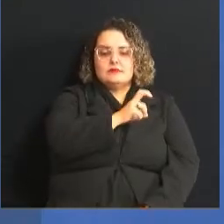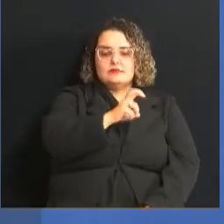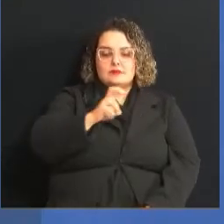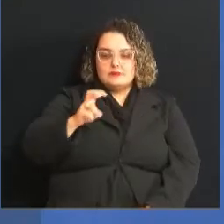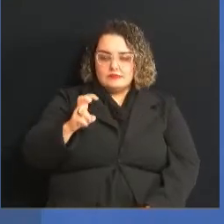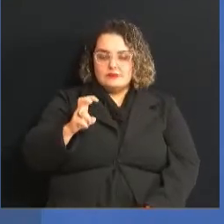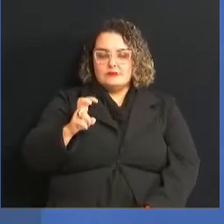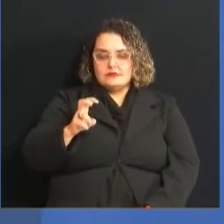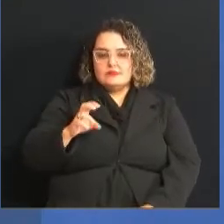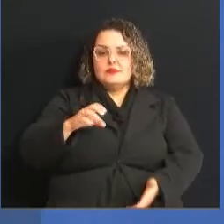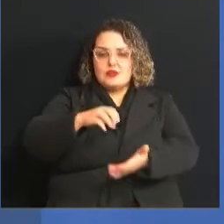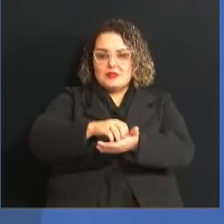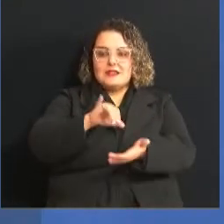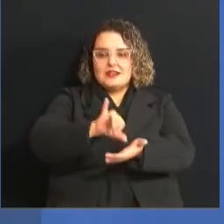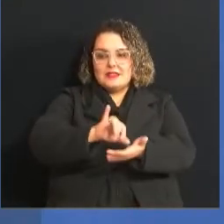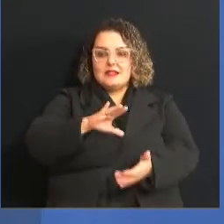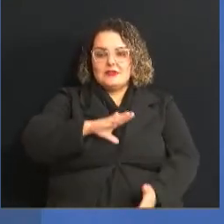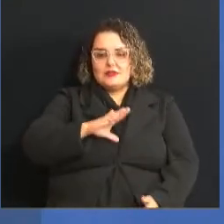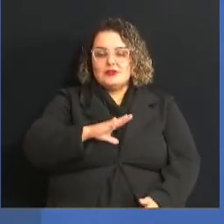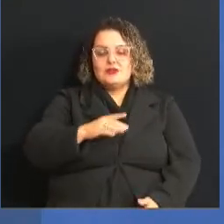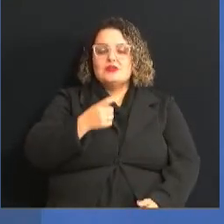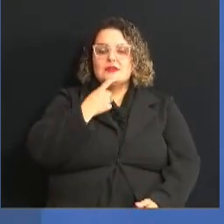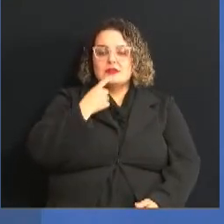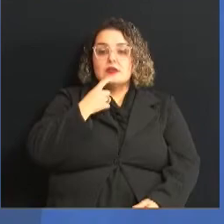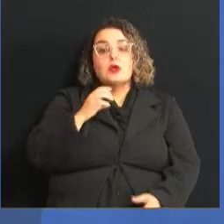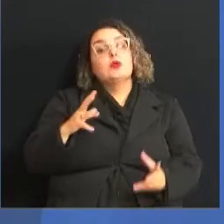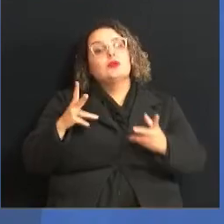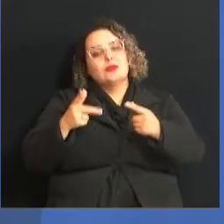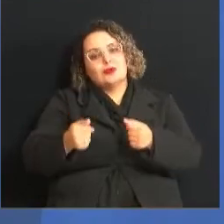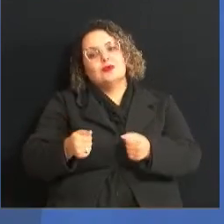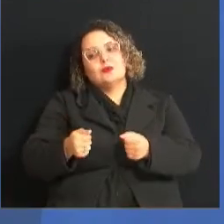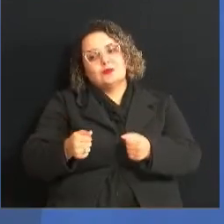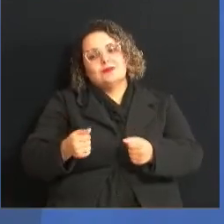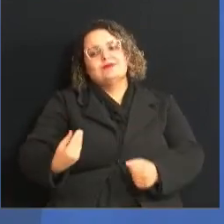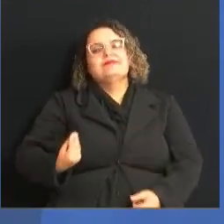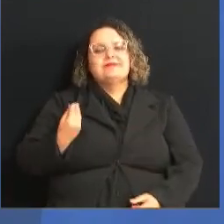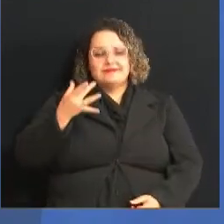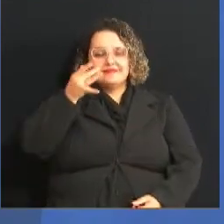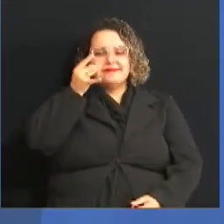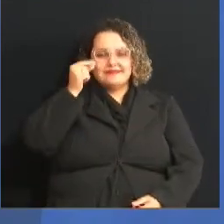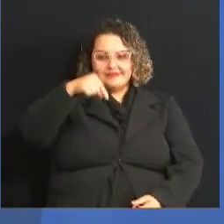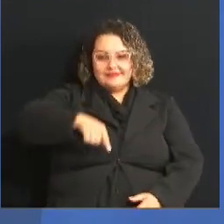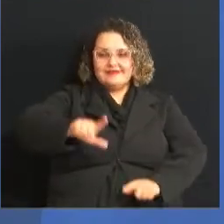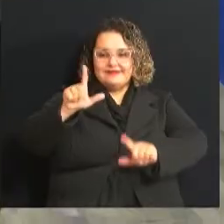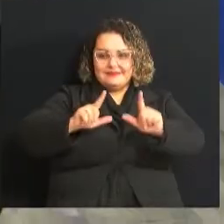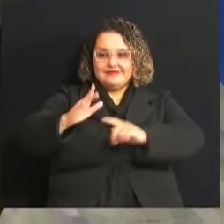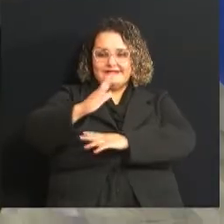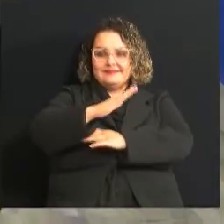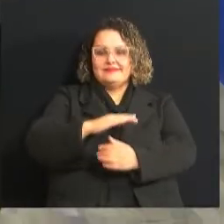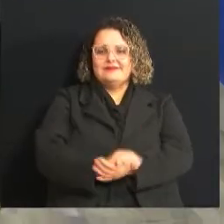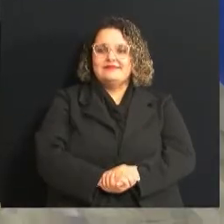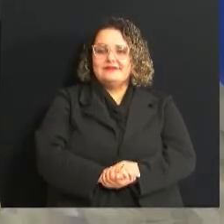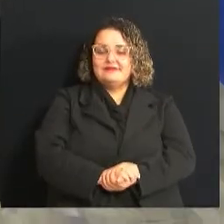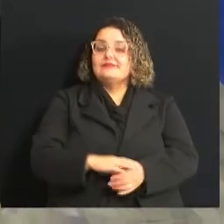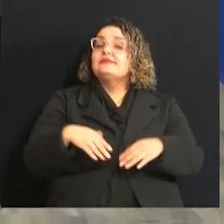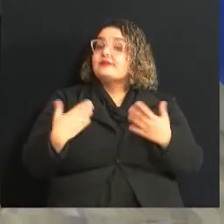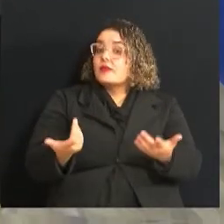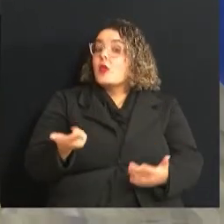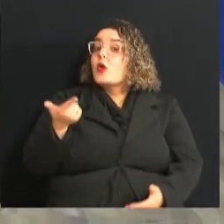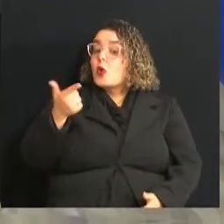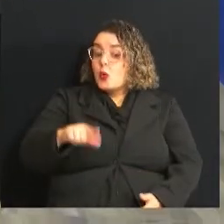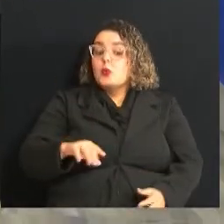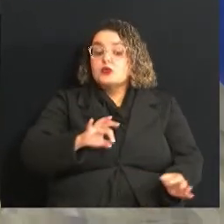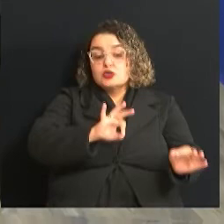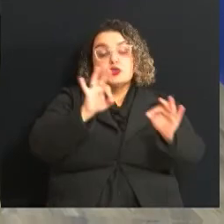1555, no centro de Campinas. E tudo, claro, com transmissão ao vivo da TV Câmara Campinas. Então a gente segue acompanhando